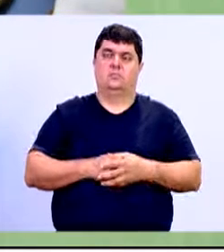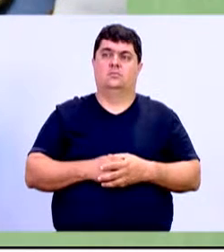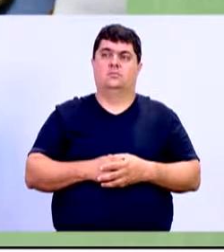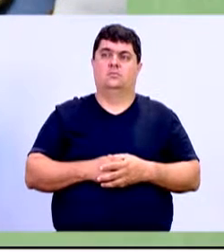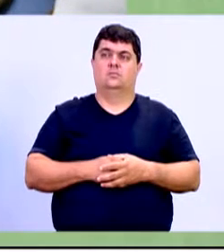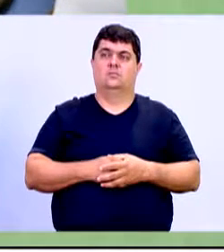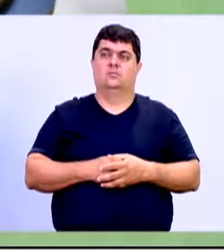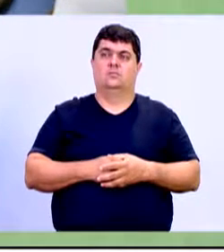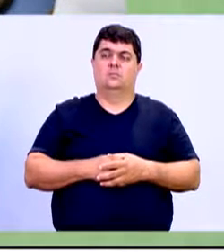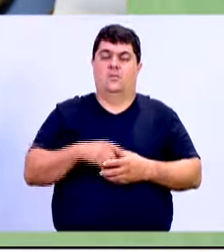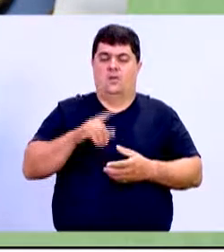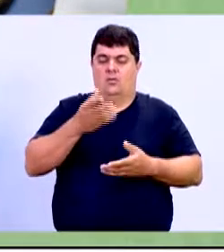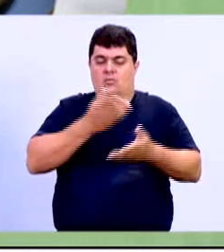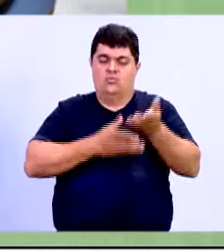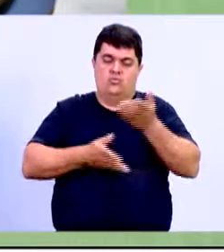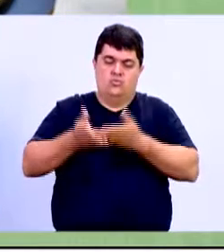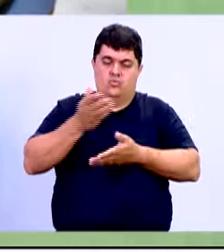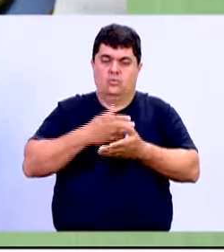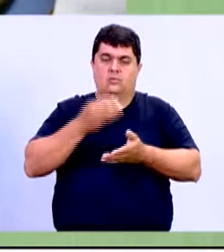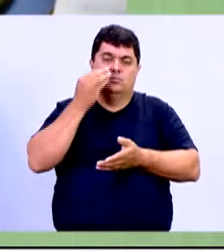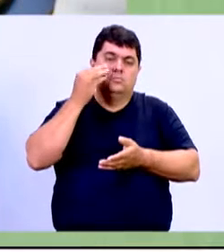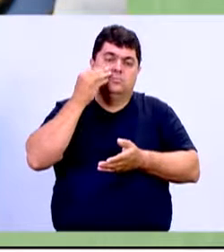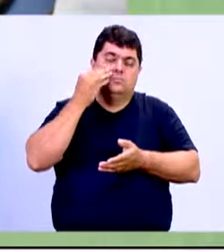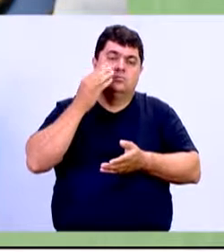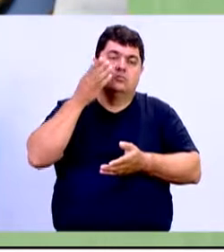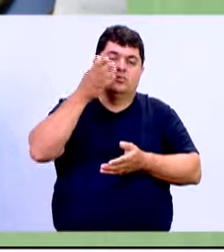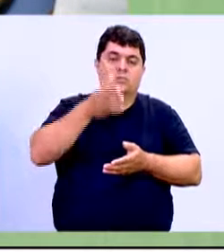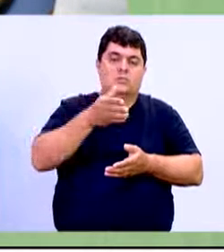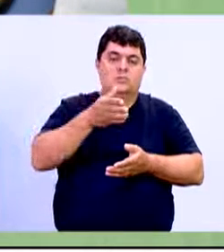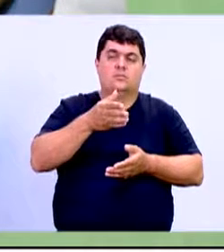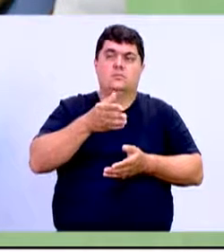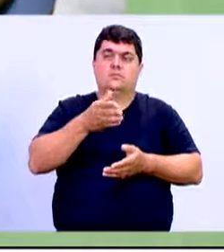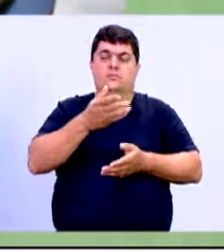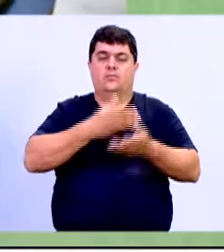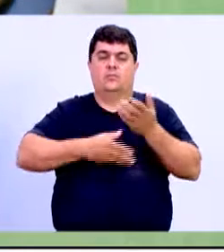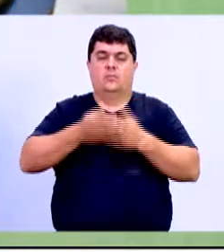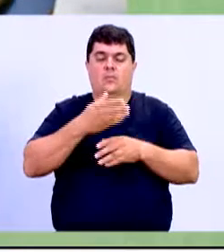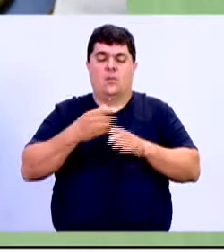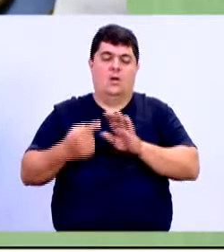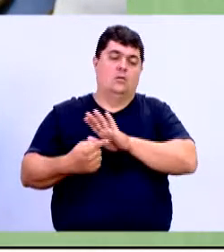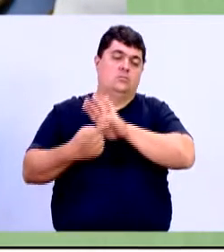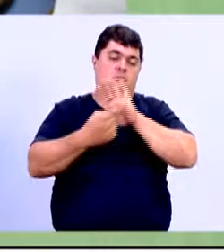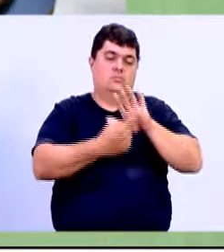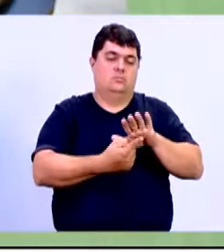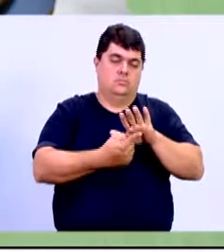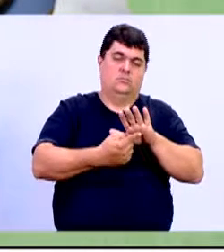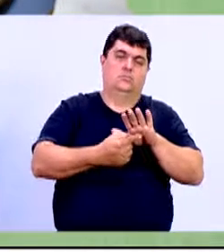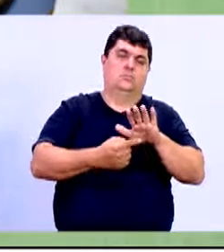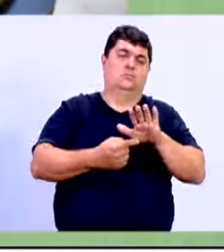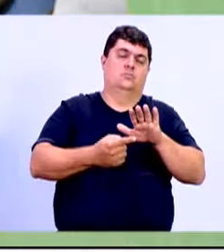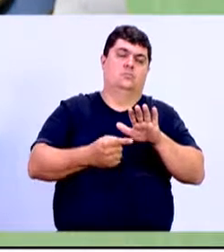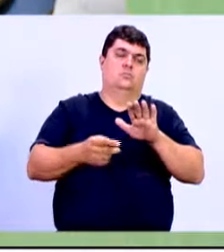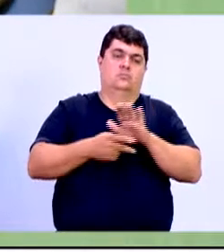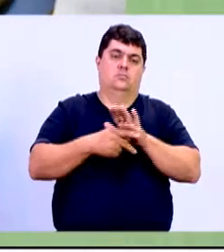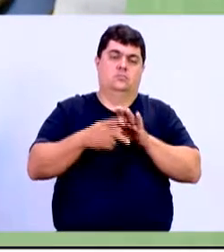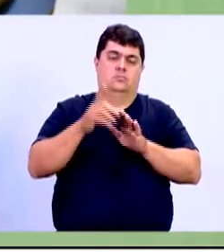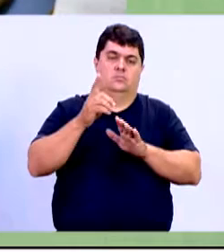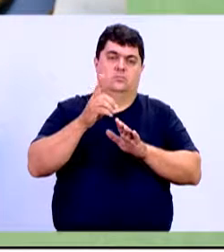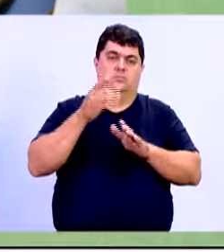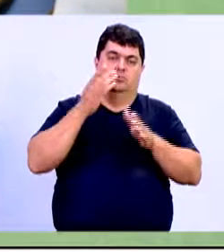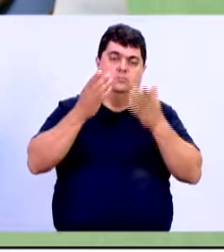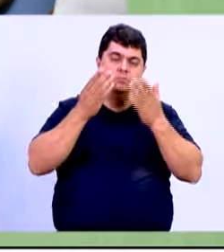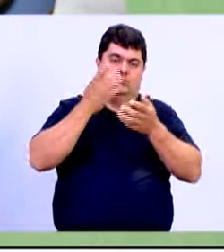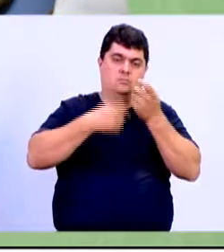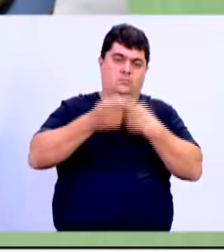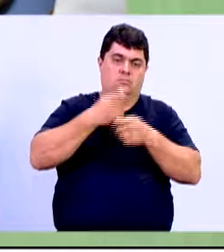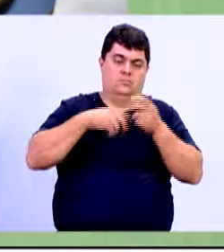esse meio de campo. É eles que fazem o levantamento do negócio e aí então passam para o departamento a